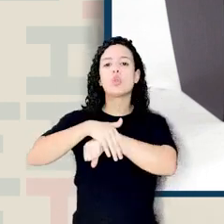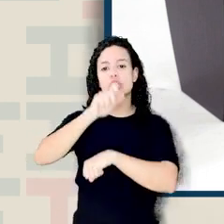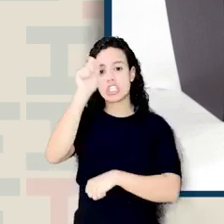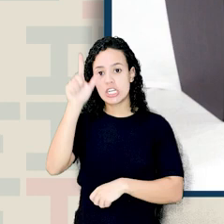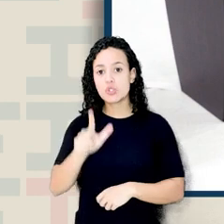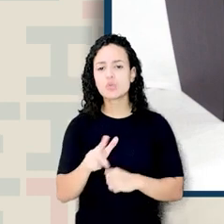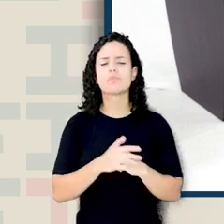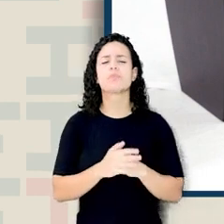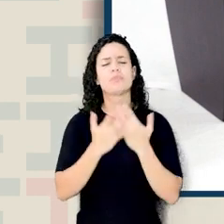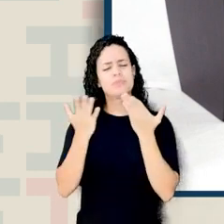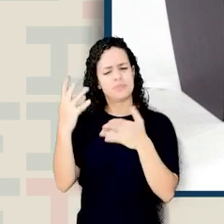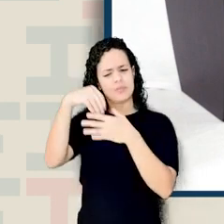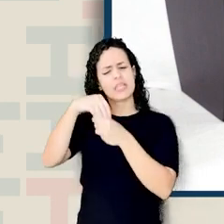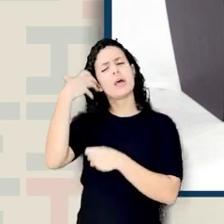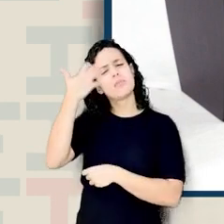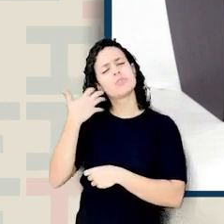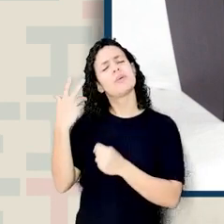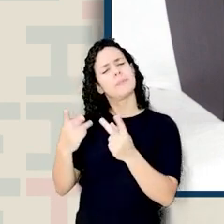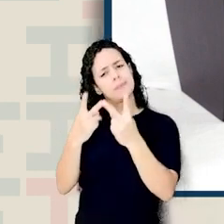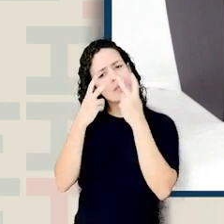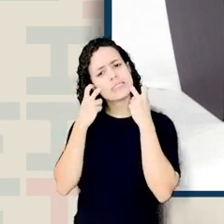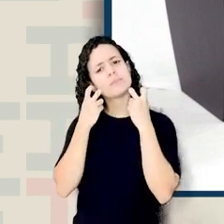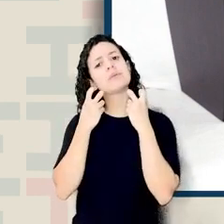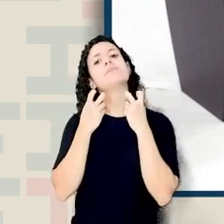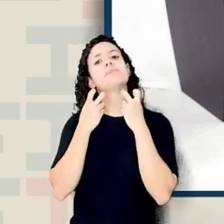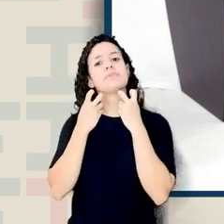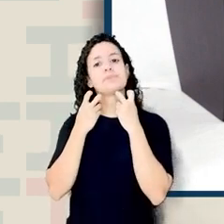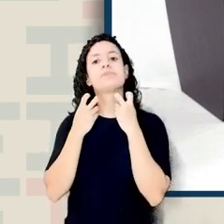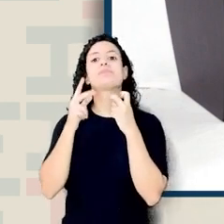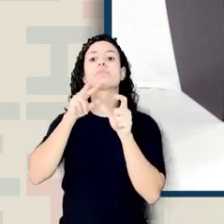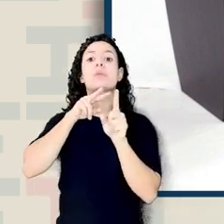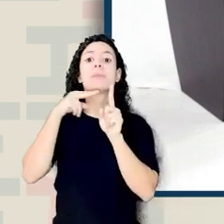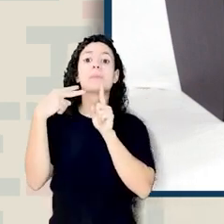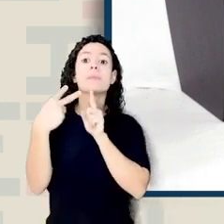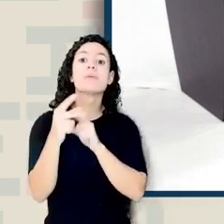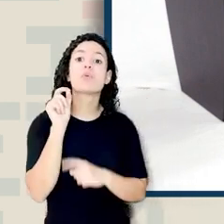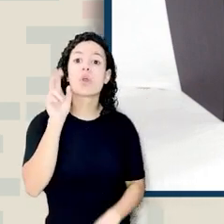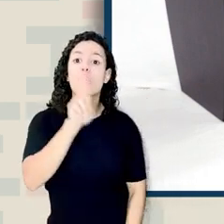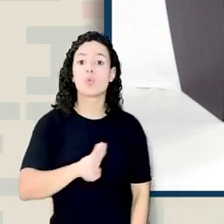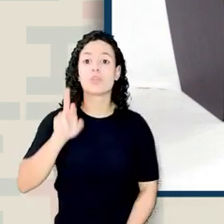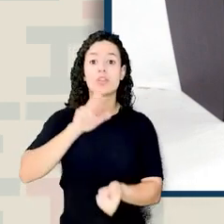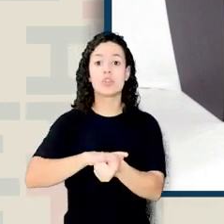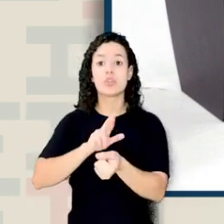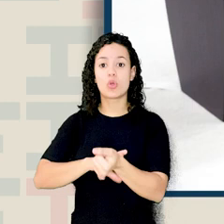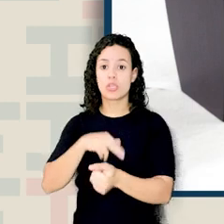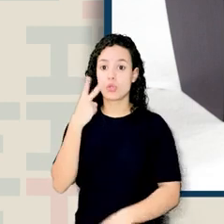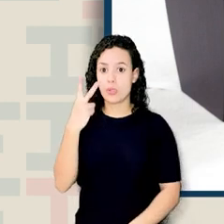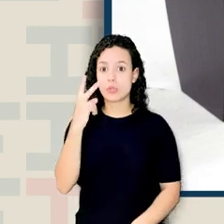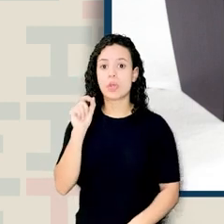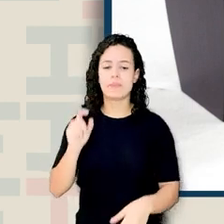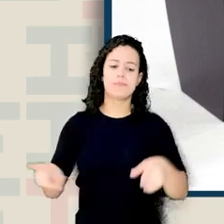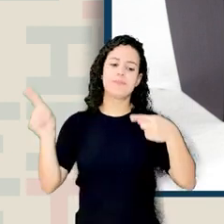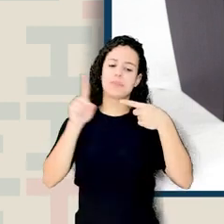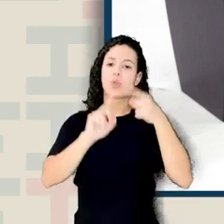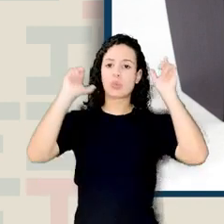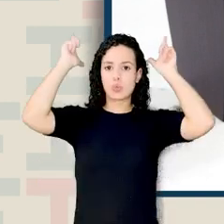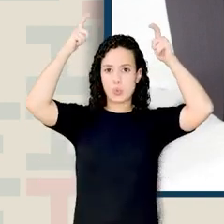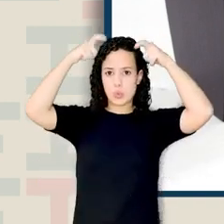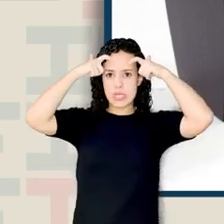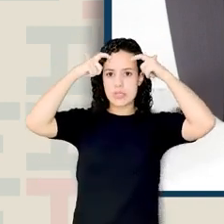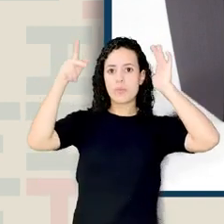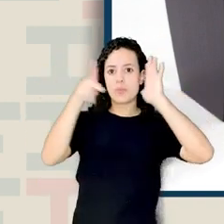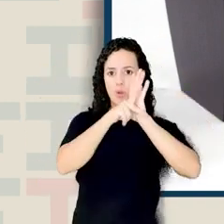loa a gente vai poder identificar, como eu falei para vocês, a perspectiva do uso dos 2 toques, o toque solene